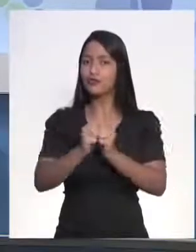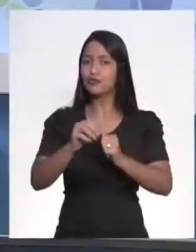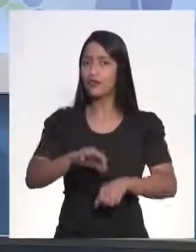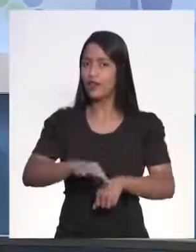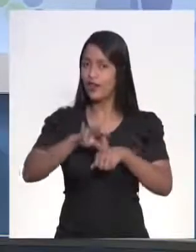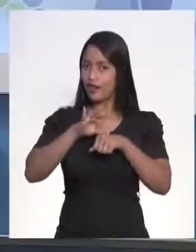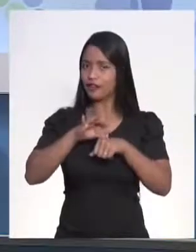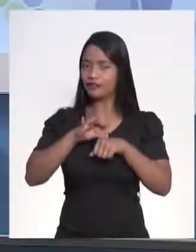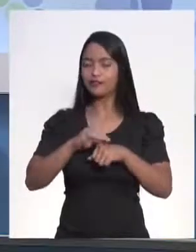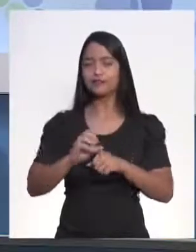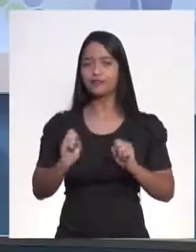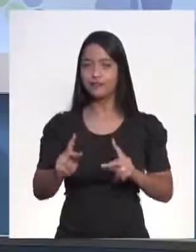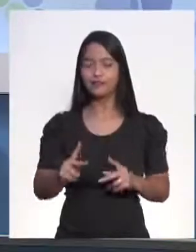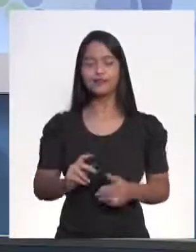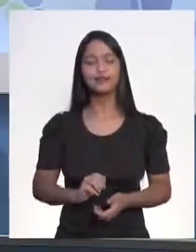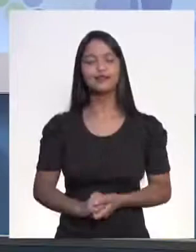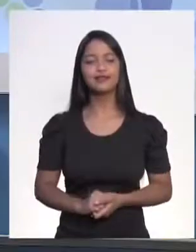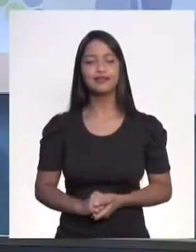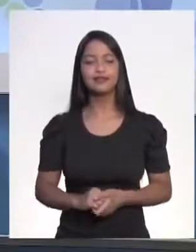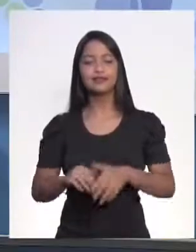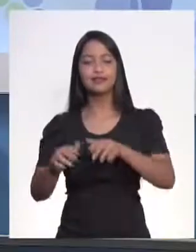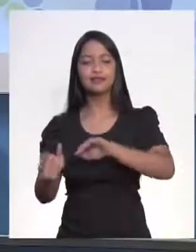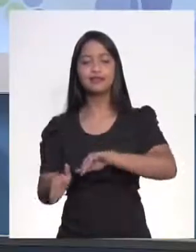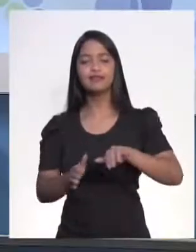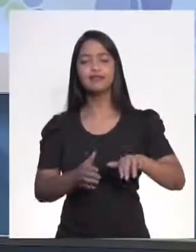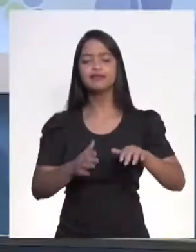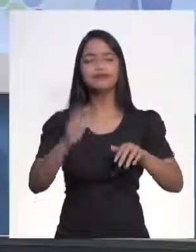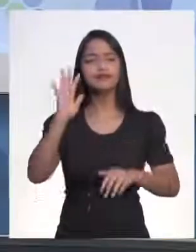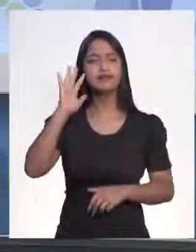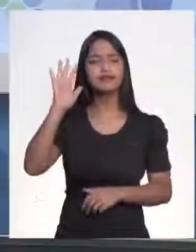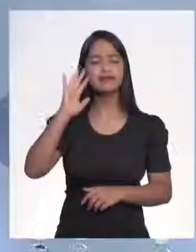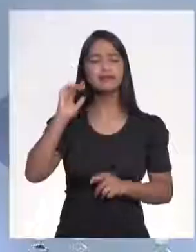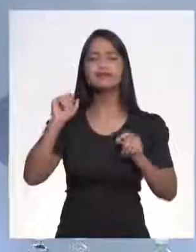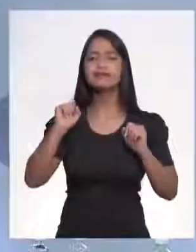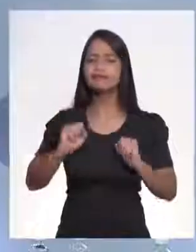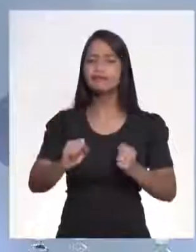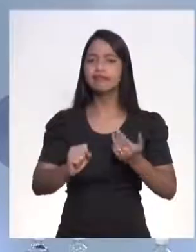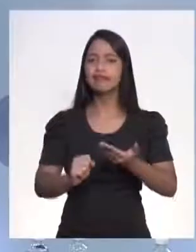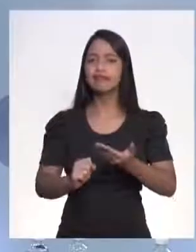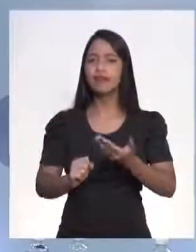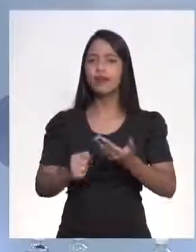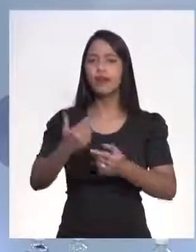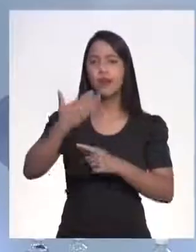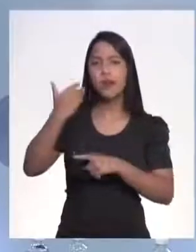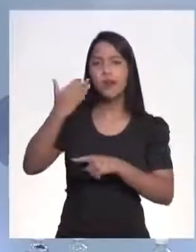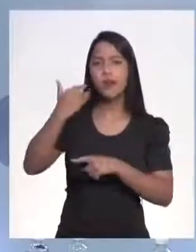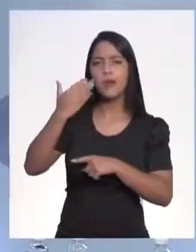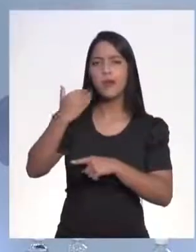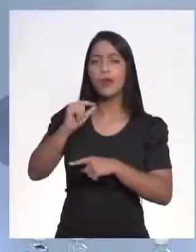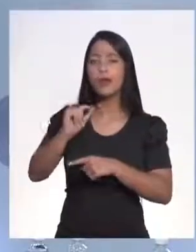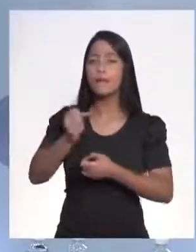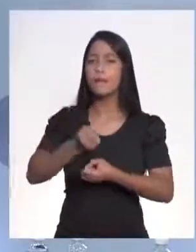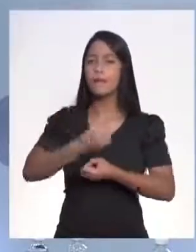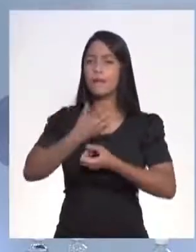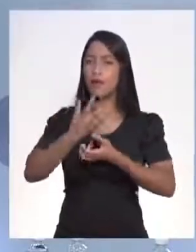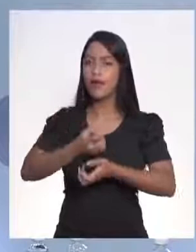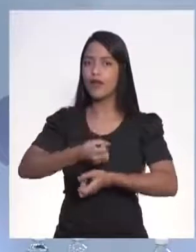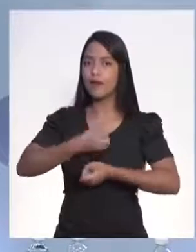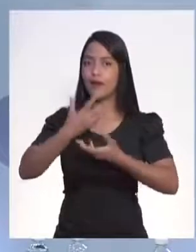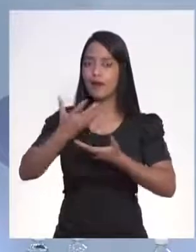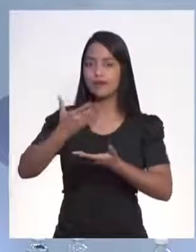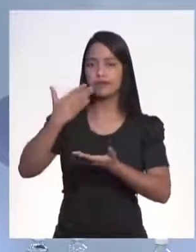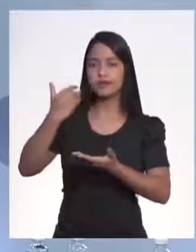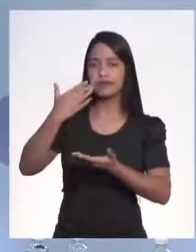Vamos pensar Vamos pensar é que a gente também pode se alimentar de poemas a gente pode se alimentar de poesia